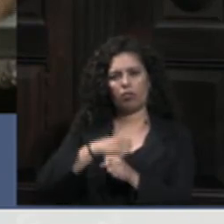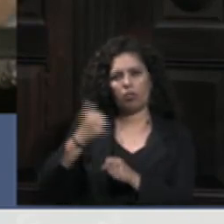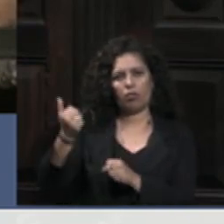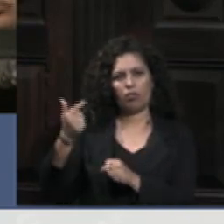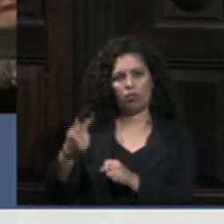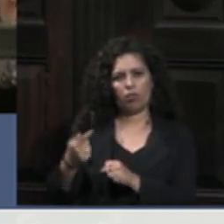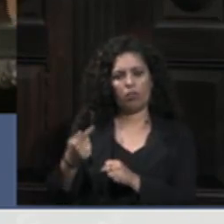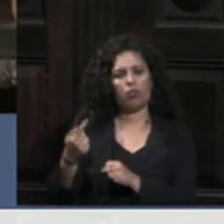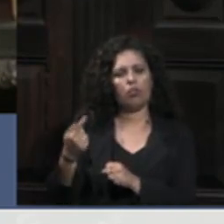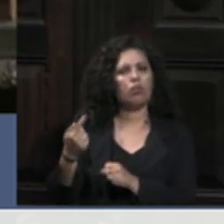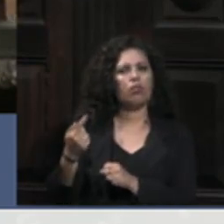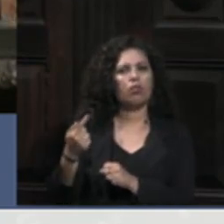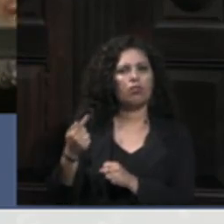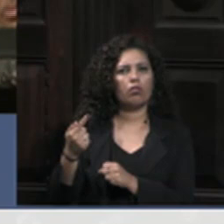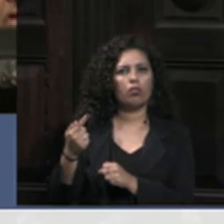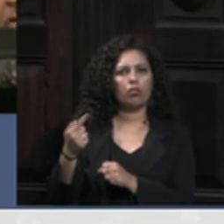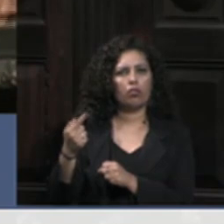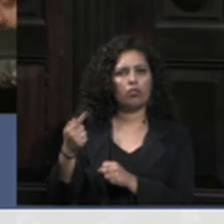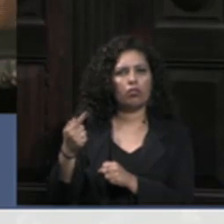259/2017.